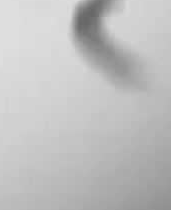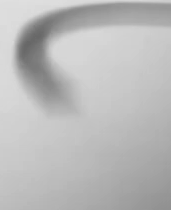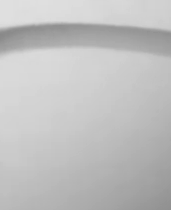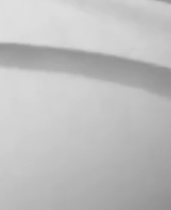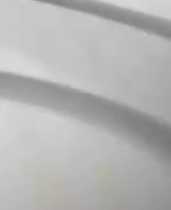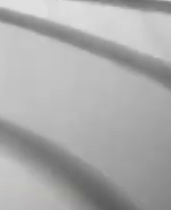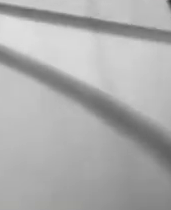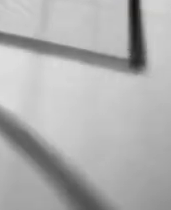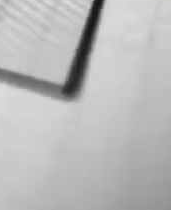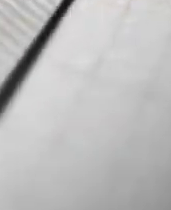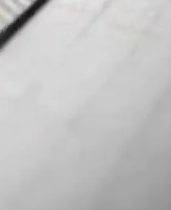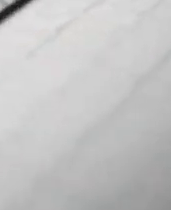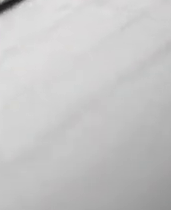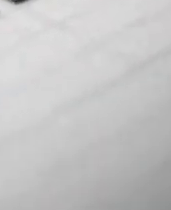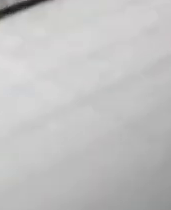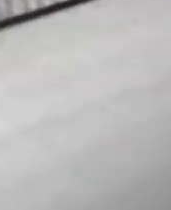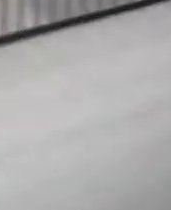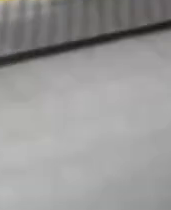E aí